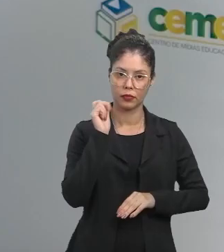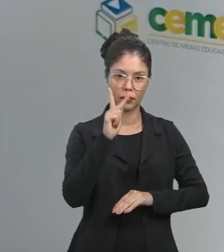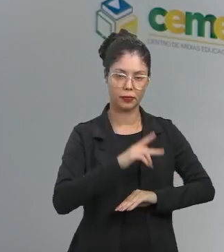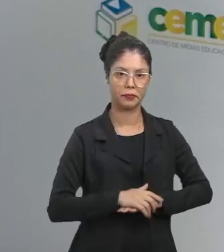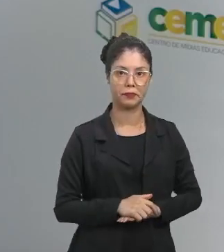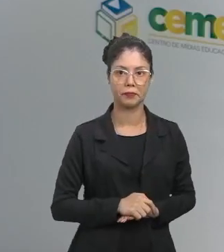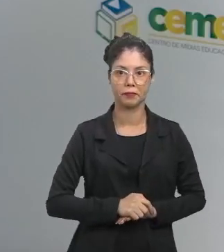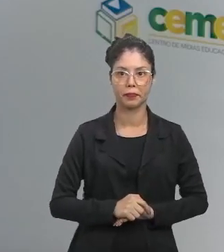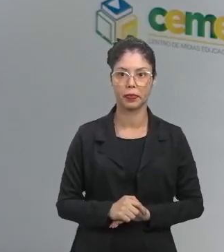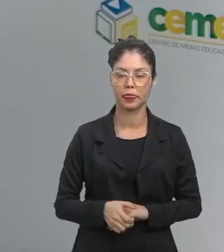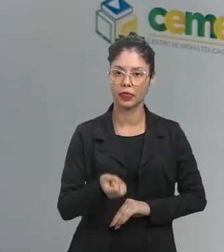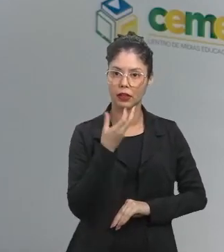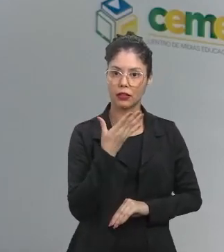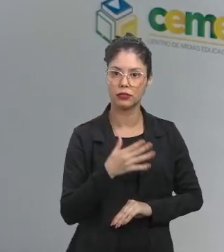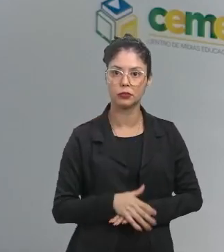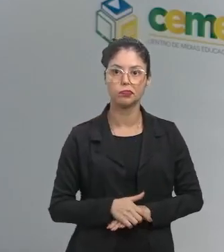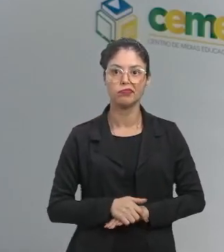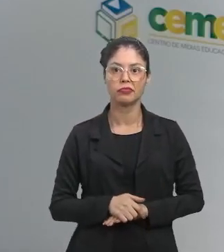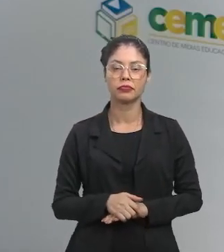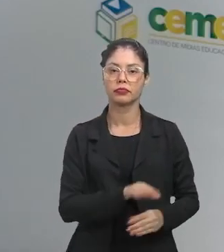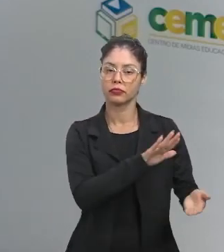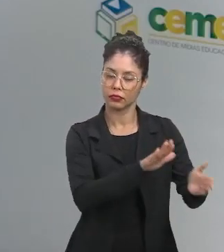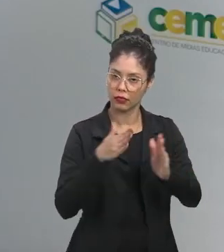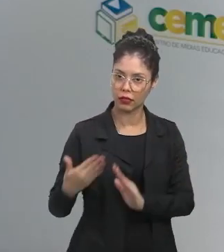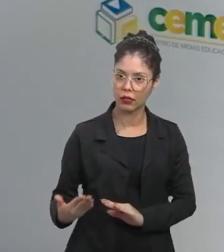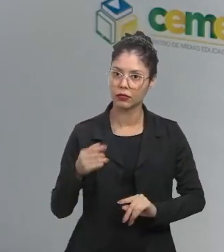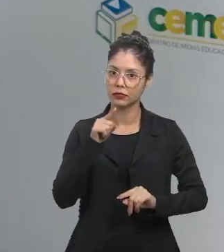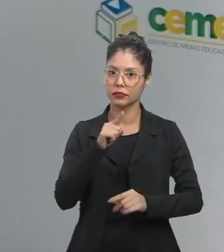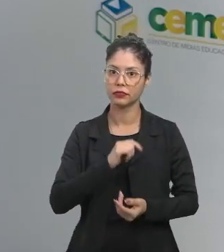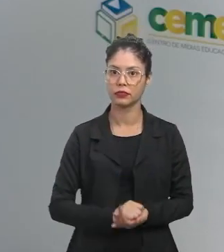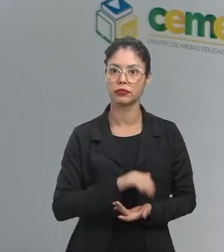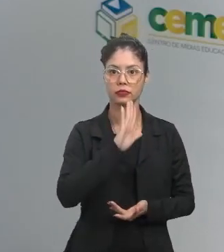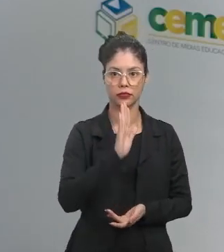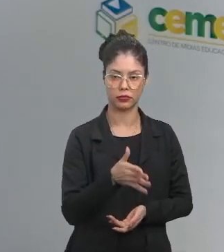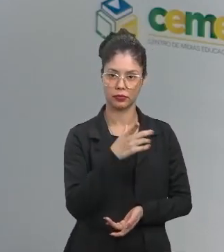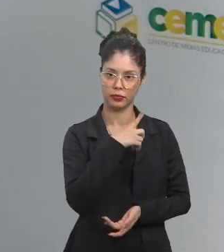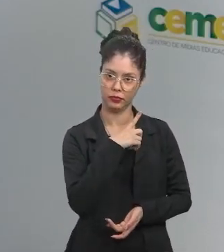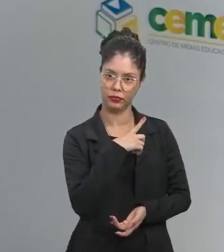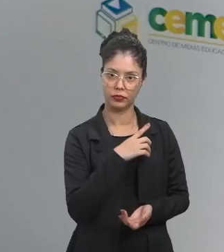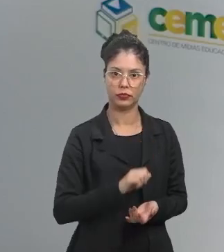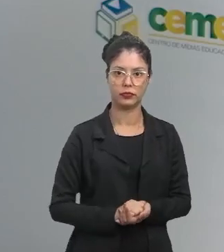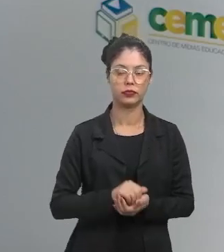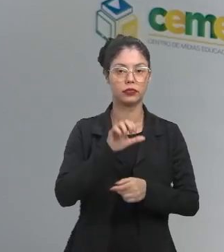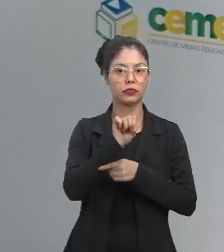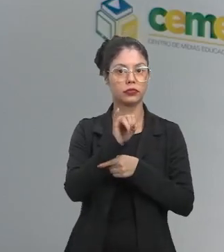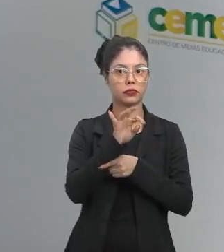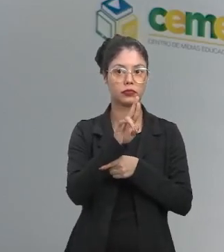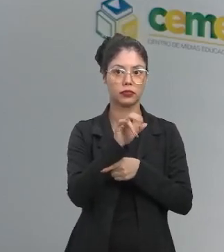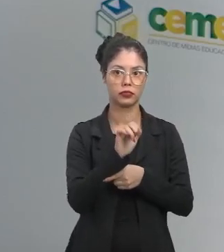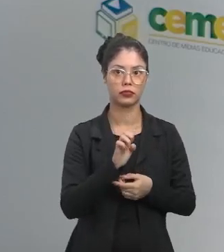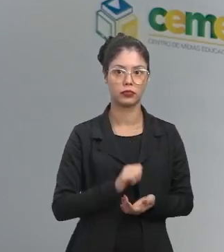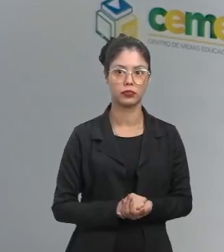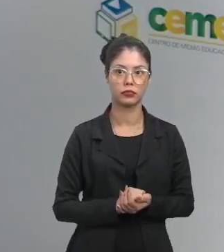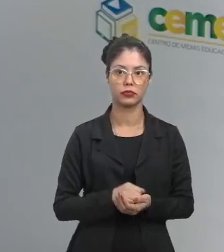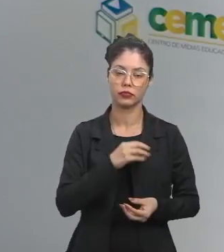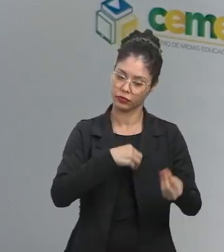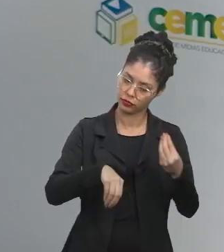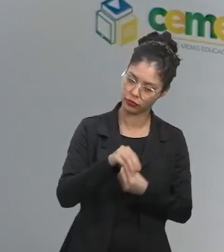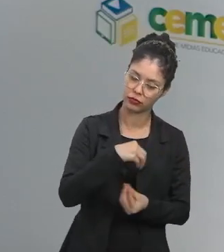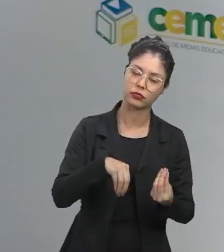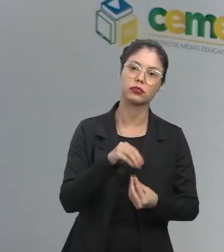Ok? Bom, a partir daí, então, já temos a síntese de proteínas,